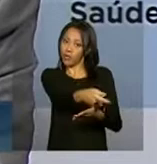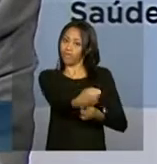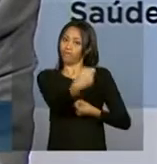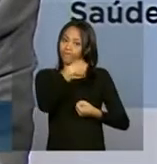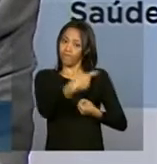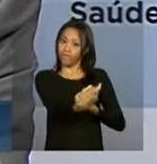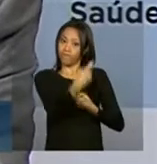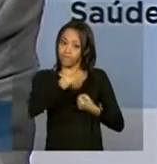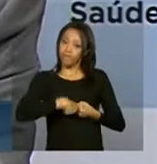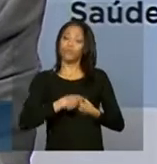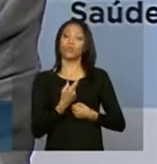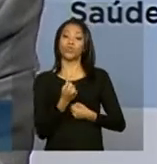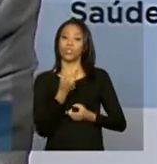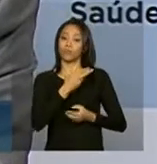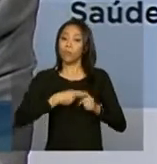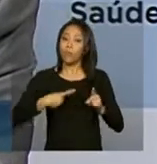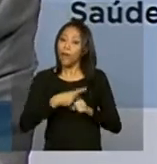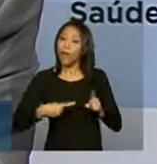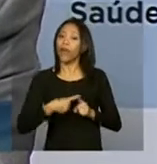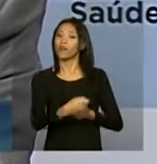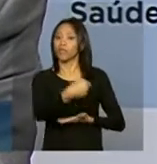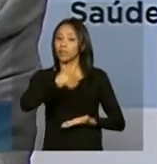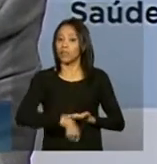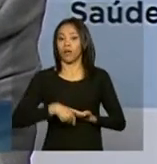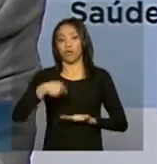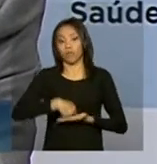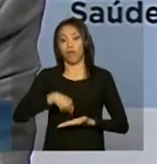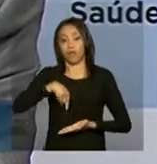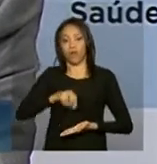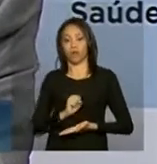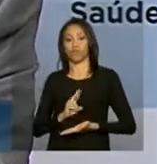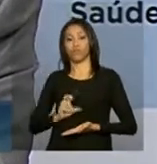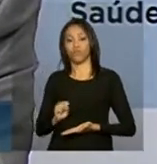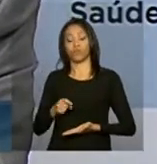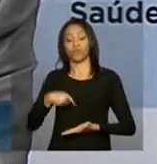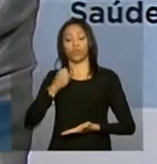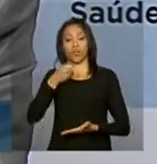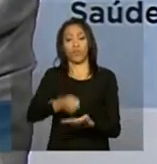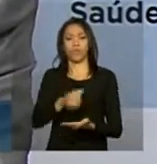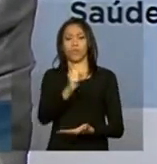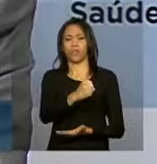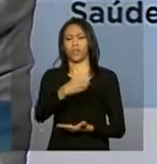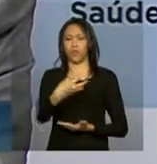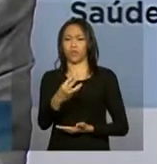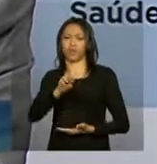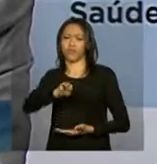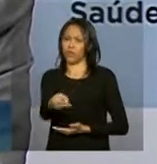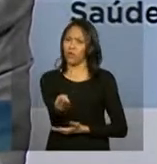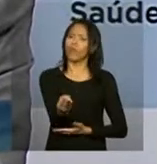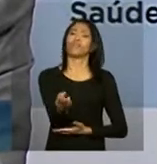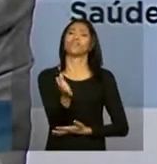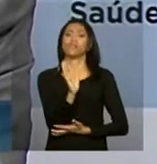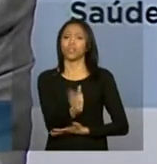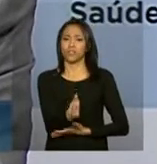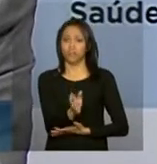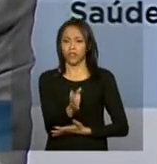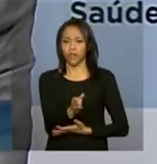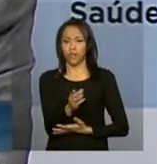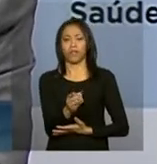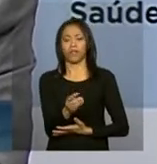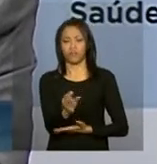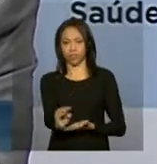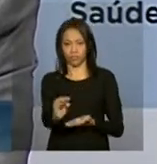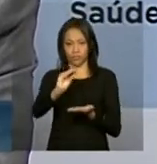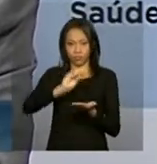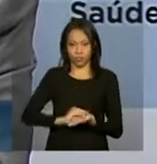de ressarcimento em 2013. Agora nós já ressarcimos 84 milhões, que supera já 2012.